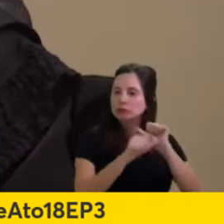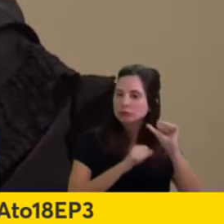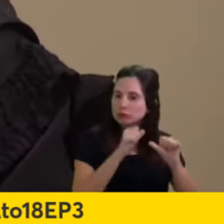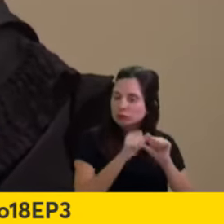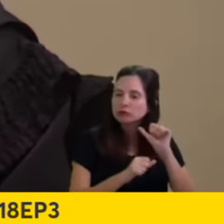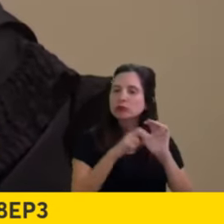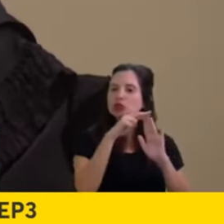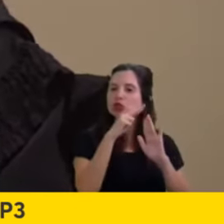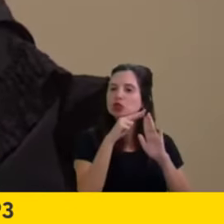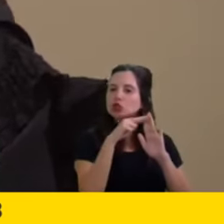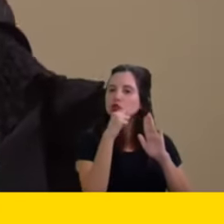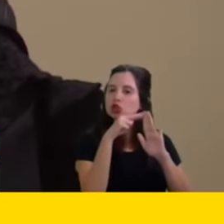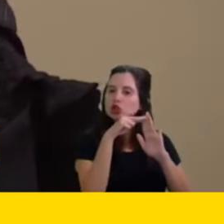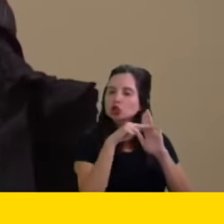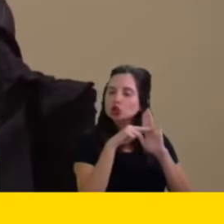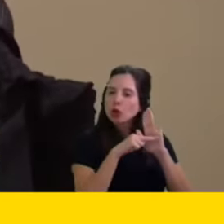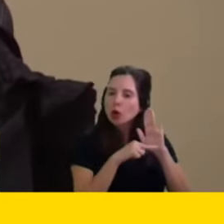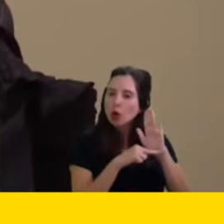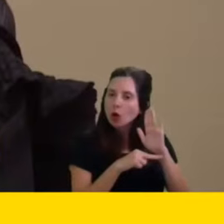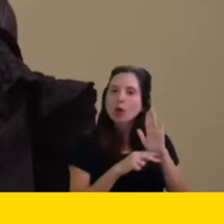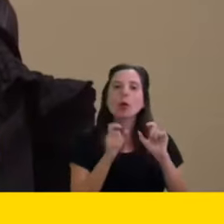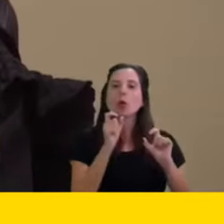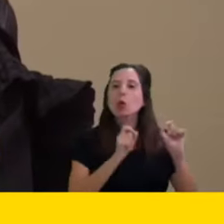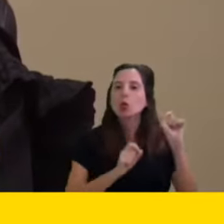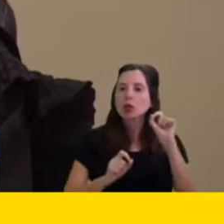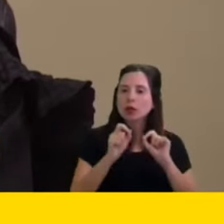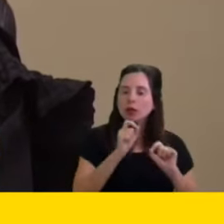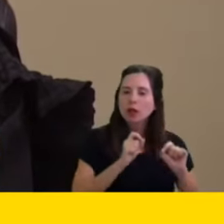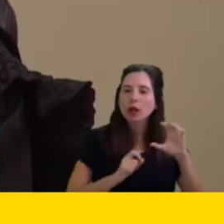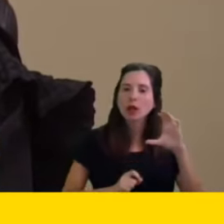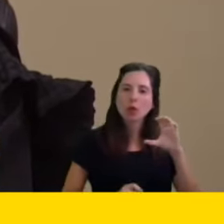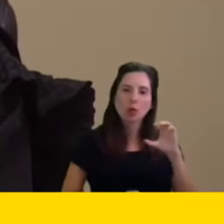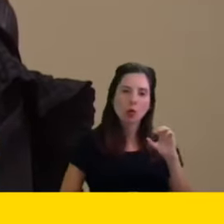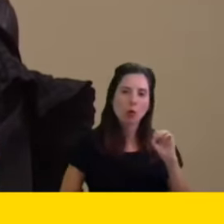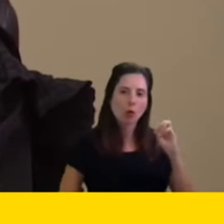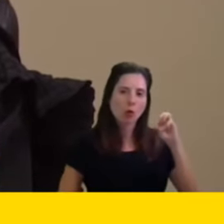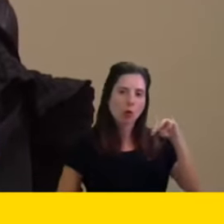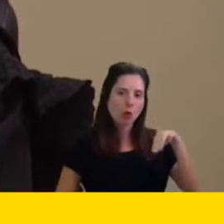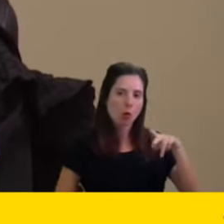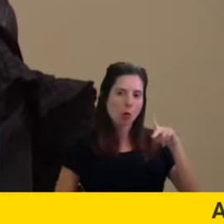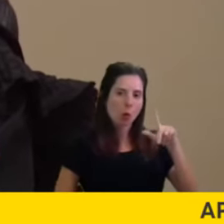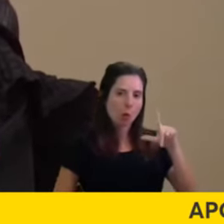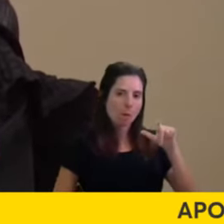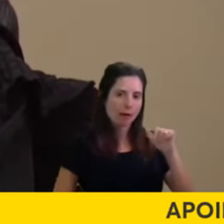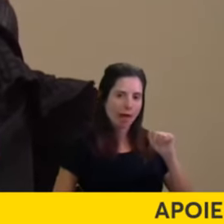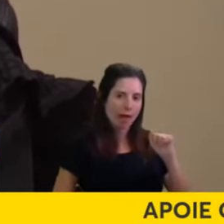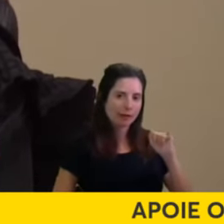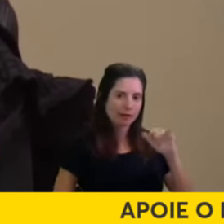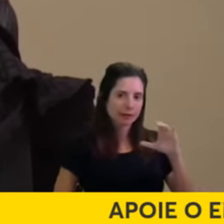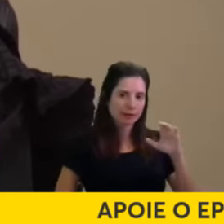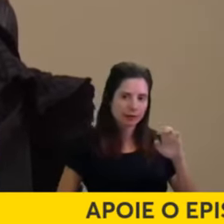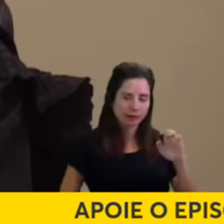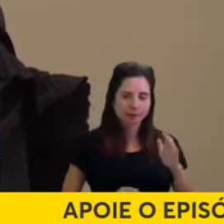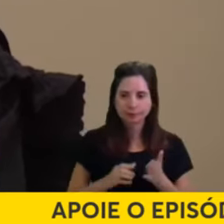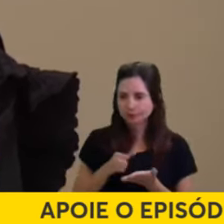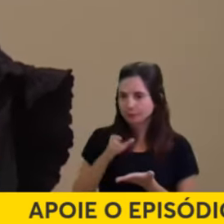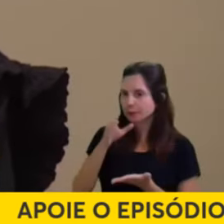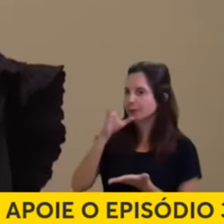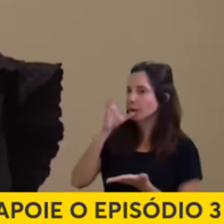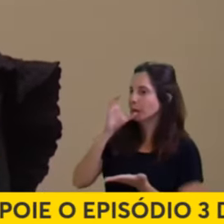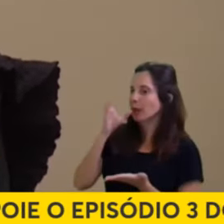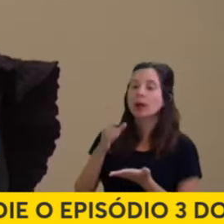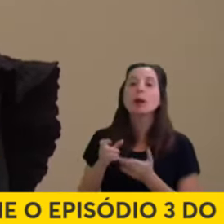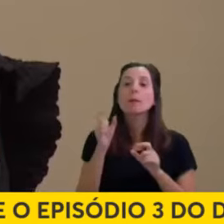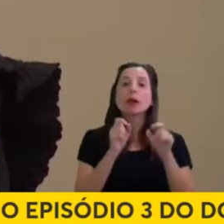compliance com disposição de competência de dirigentes e destino de eventuais sobras e recursos para a